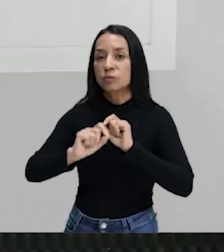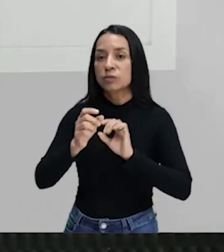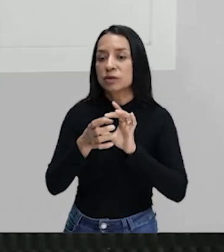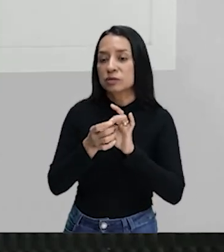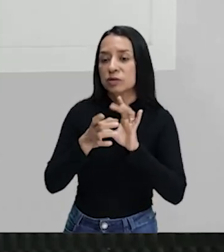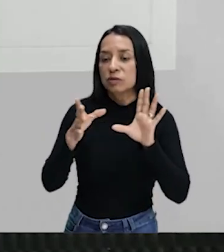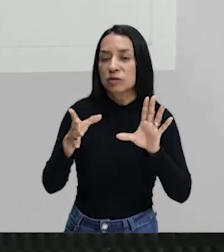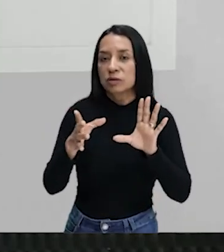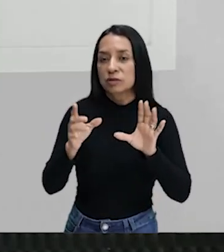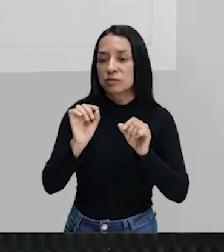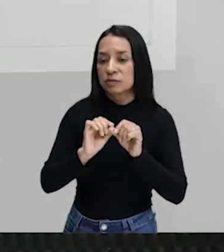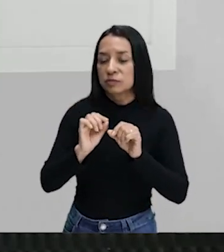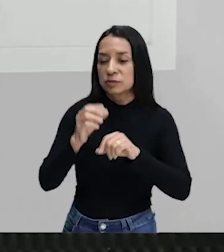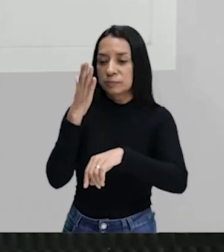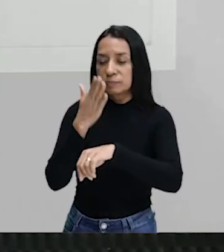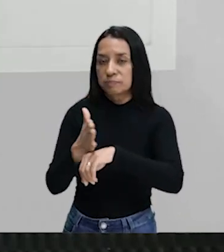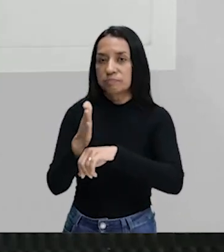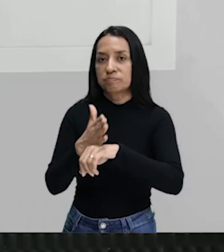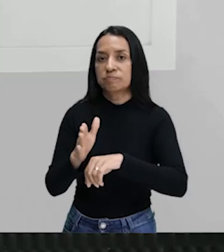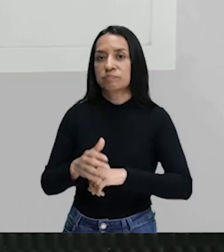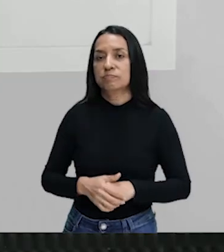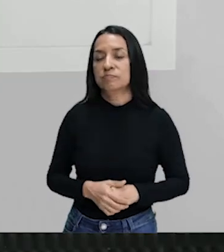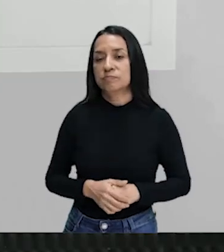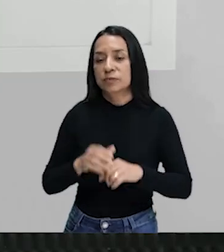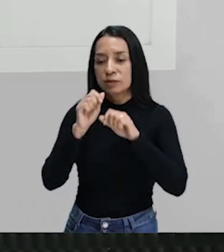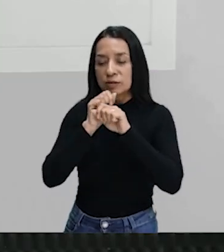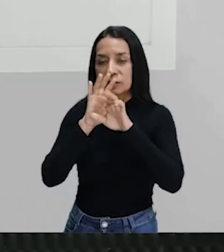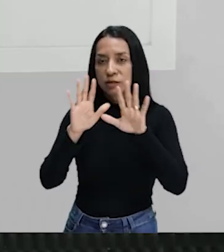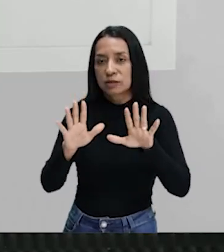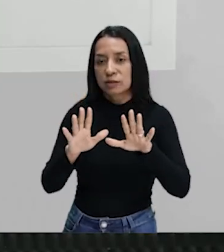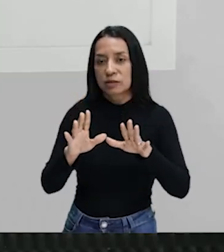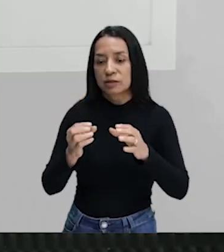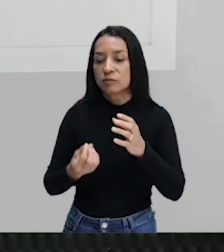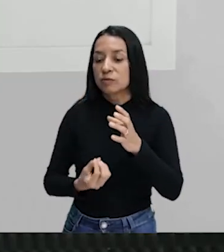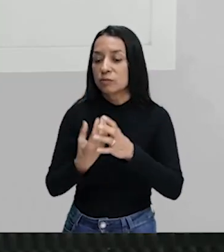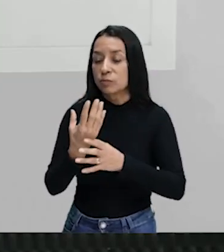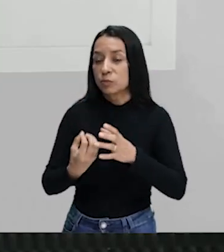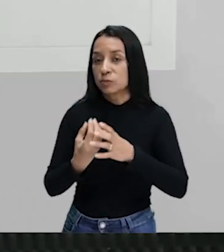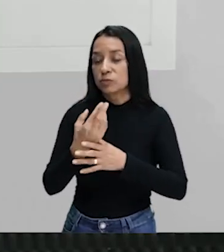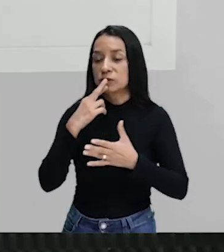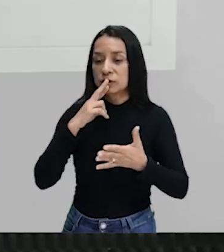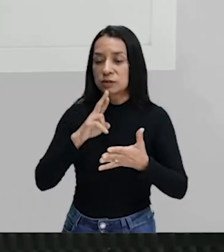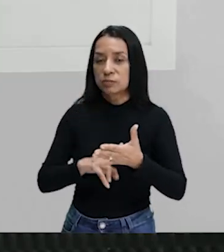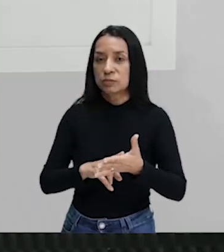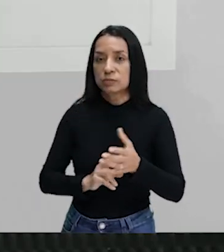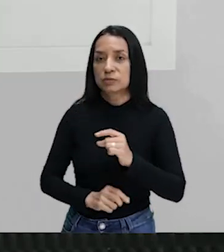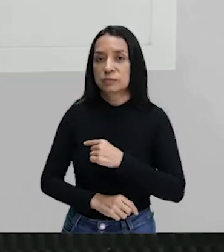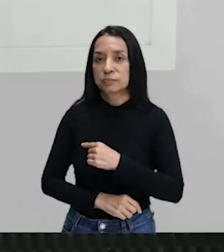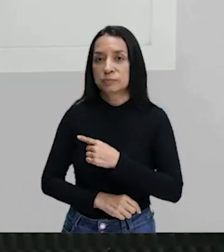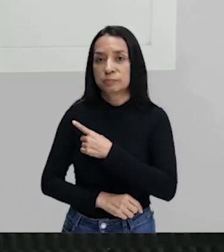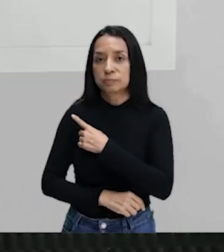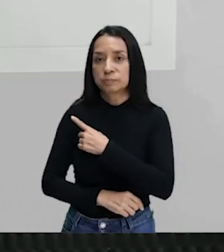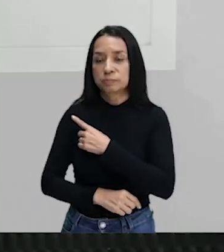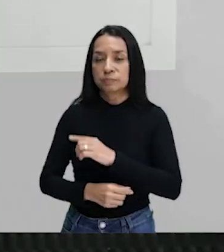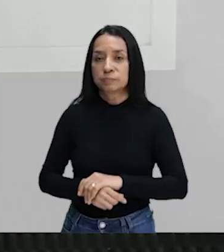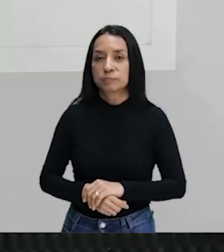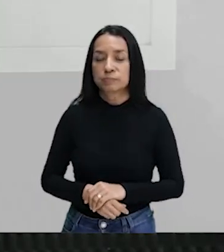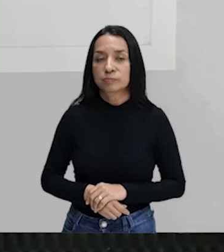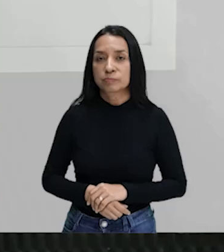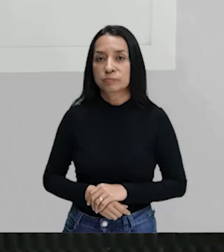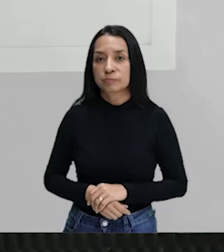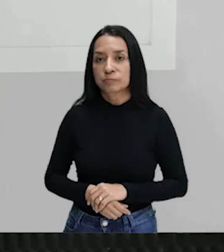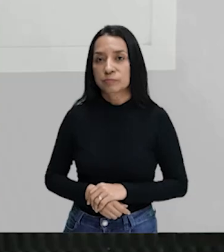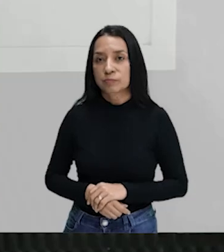a executar e a praticar, e obviamente isso vai me produzir consequências. O fruto que nós estamos falando bem